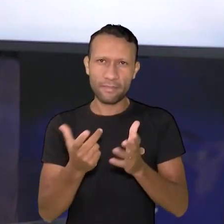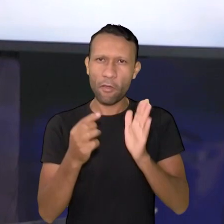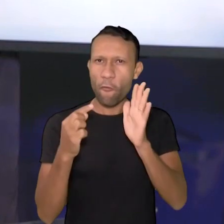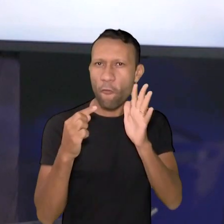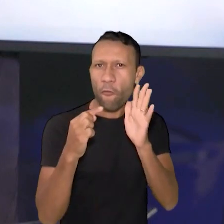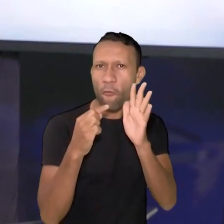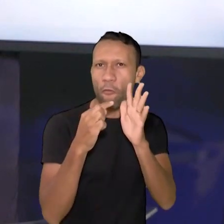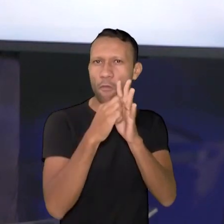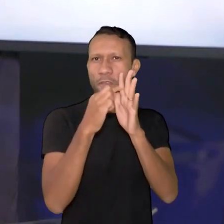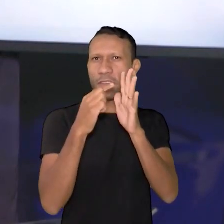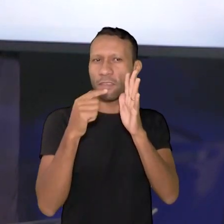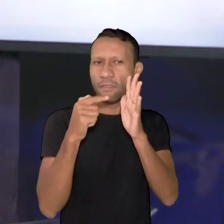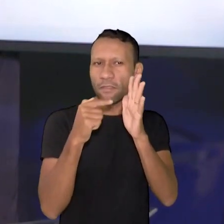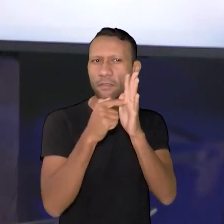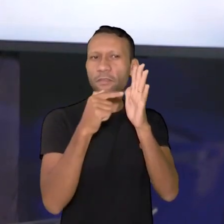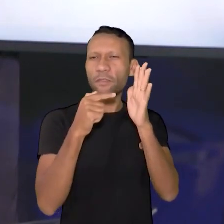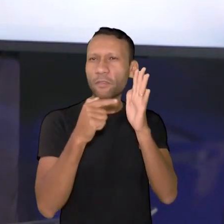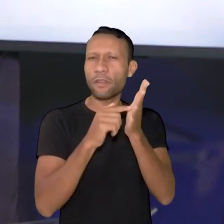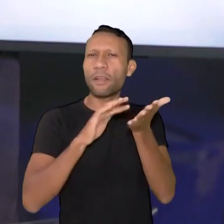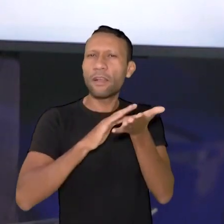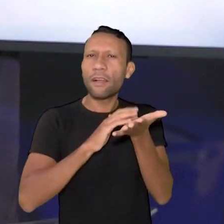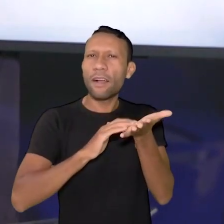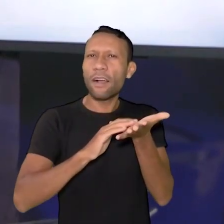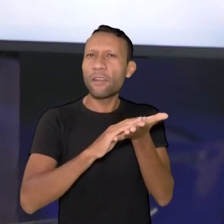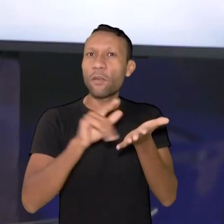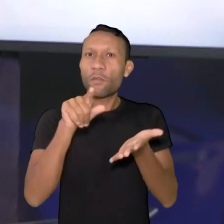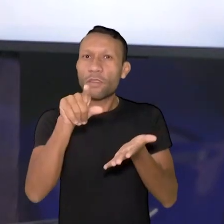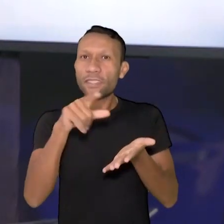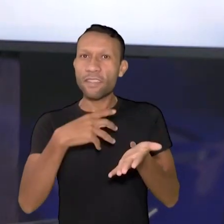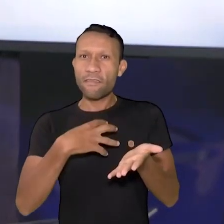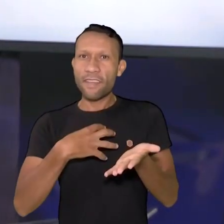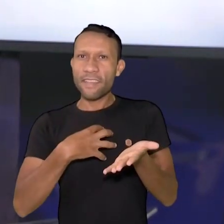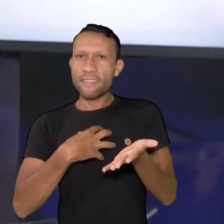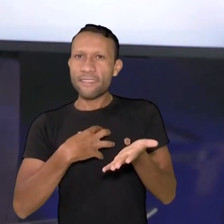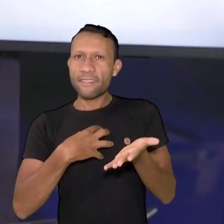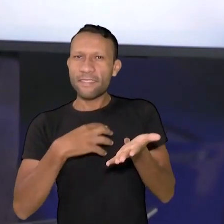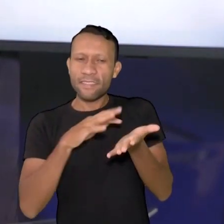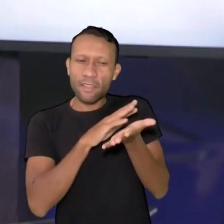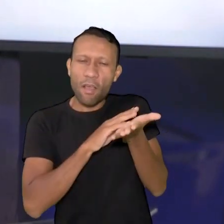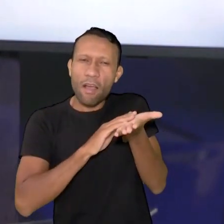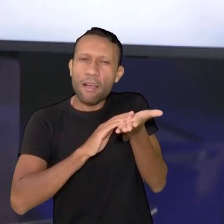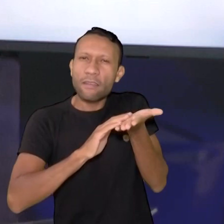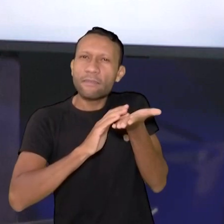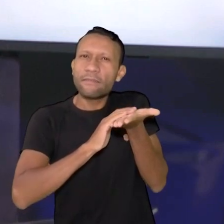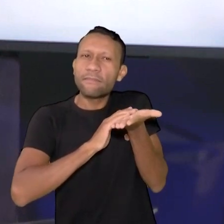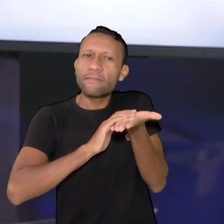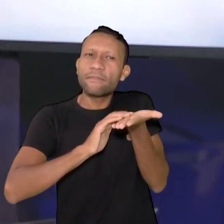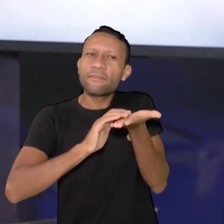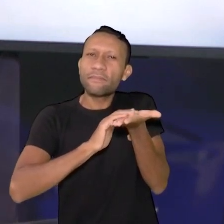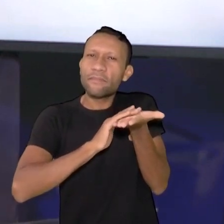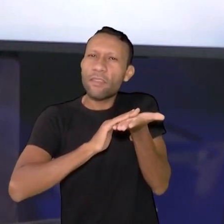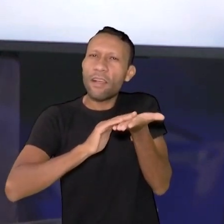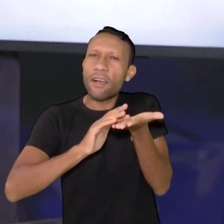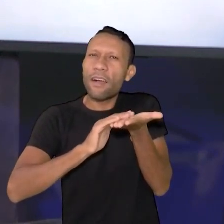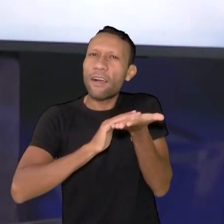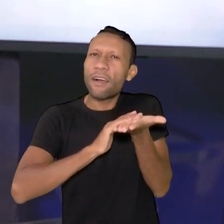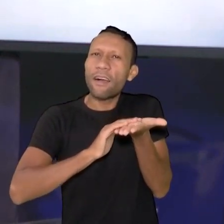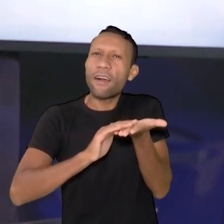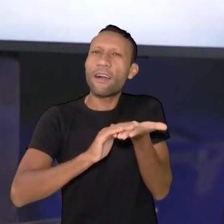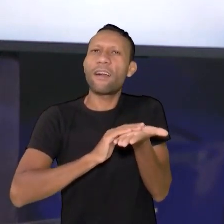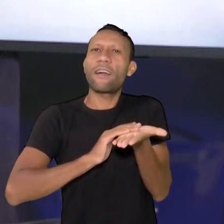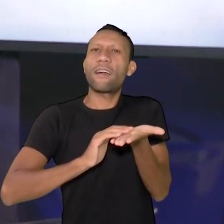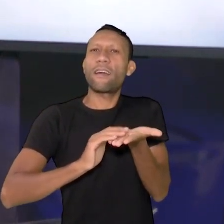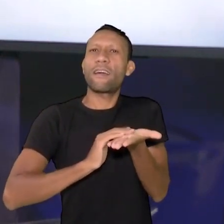Furei aqui, fiz um buraquinho, e aí nesse buraquinho eu vou perceber que quando eu passar o dedo, vai estar o buraquinho